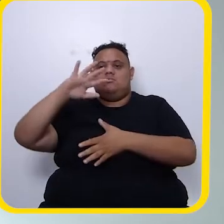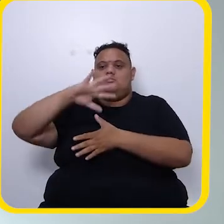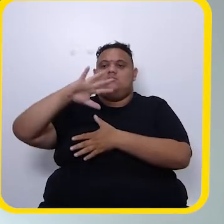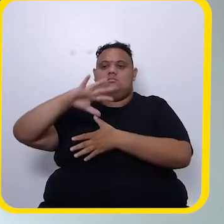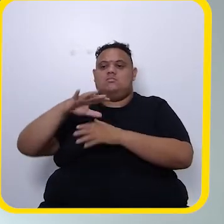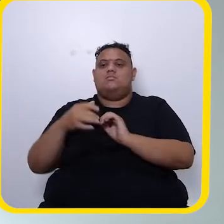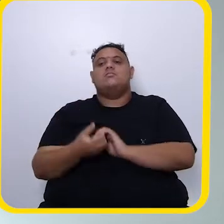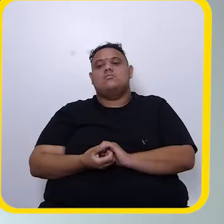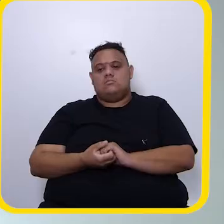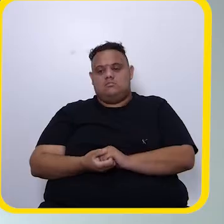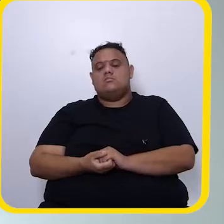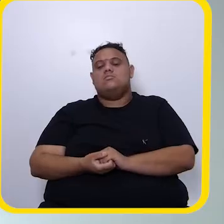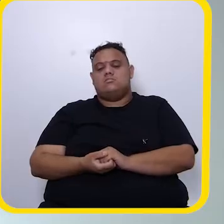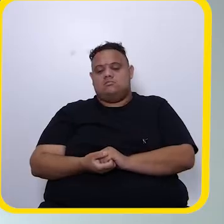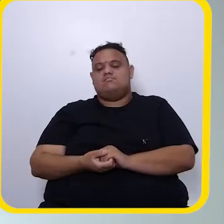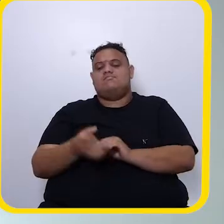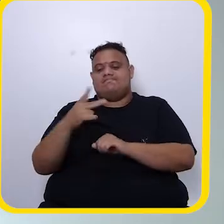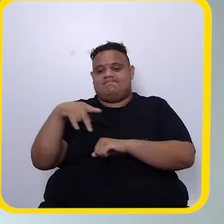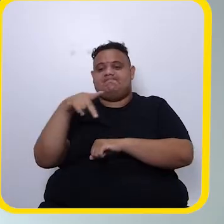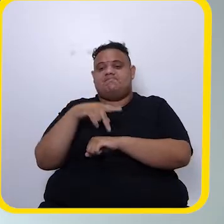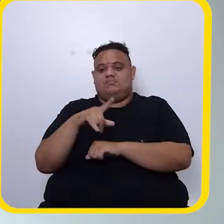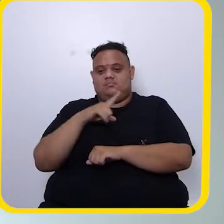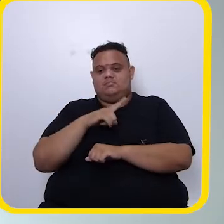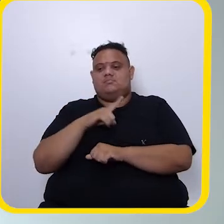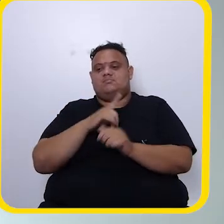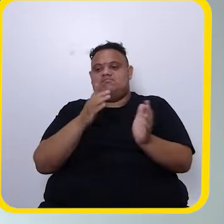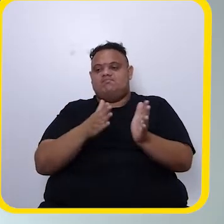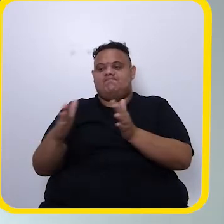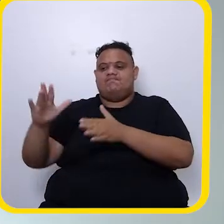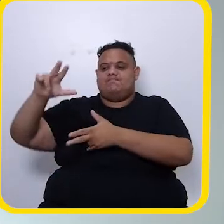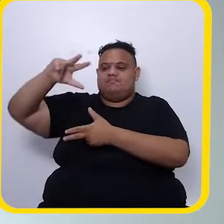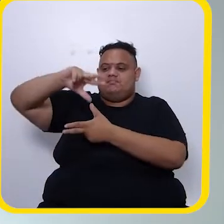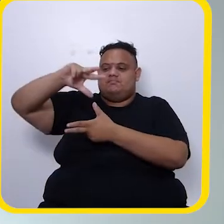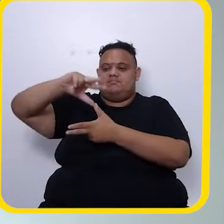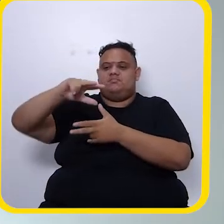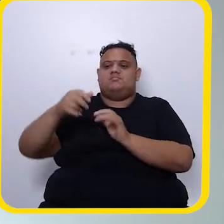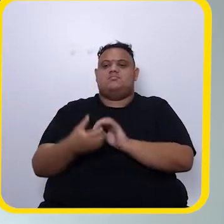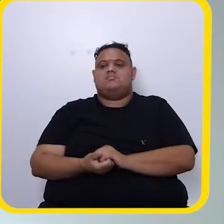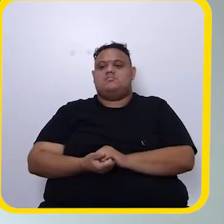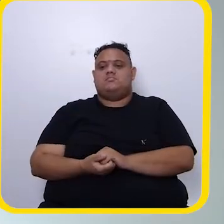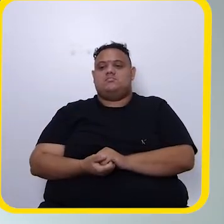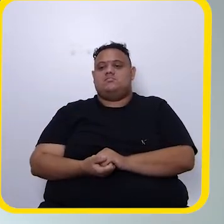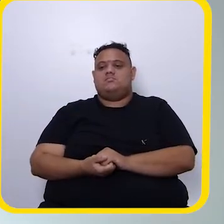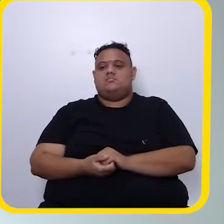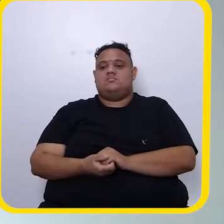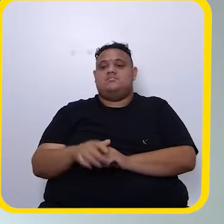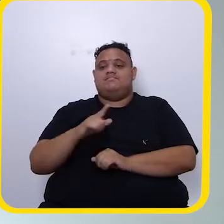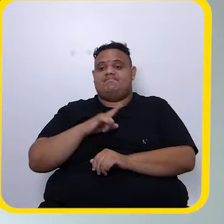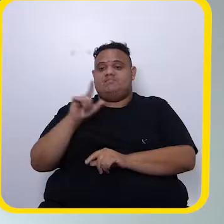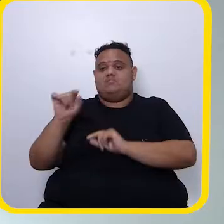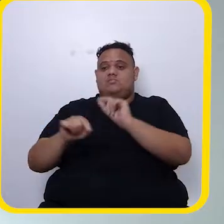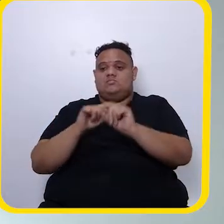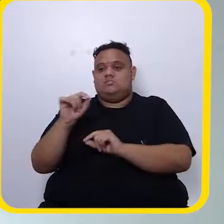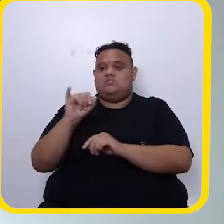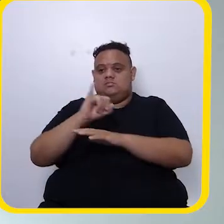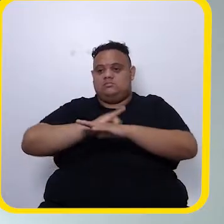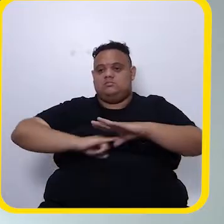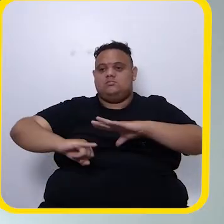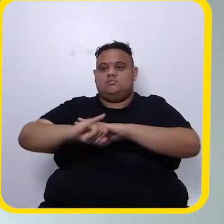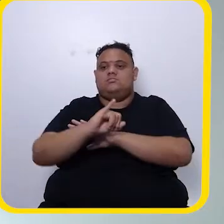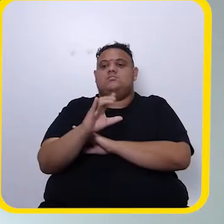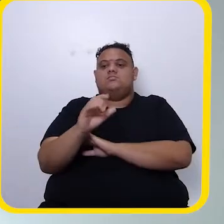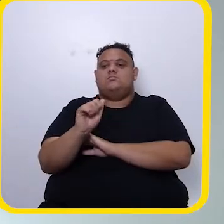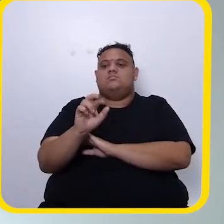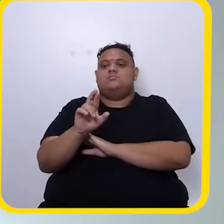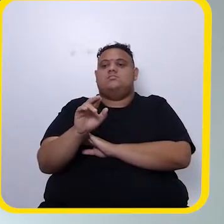a outro continente, né? Então são esses países que fazem parte da América Central Continental. Na parte insular, né, das chamadas